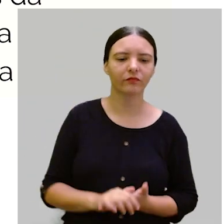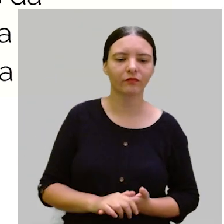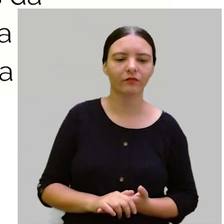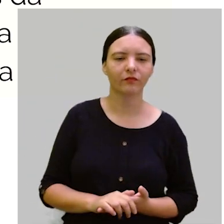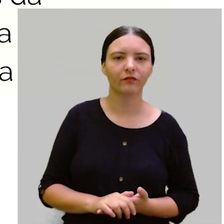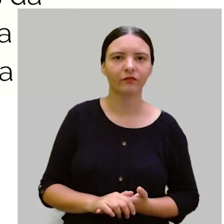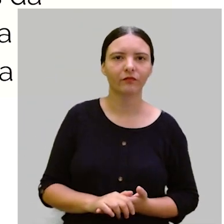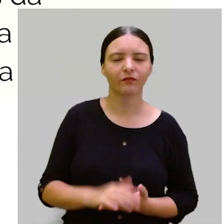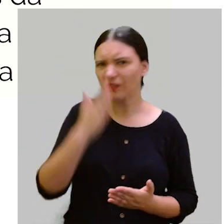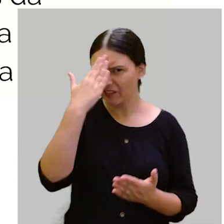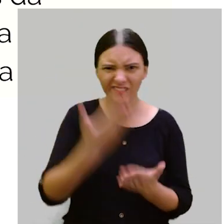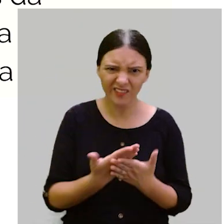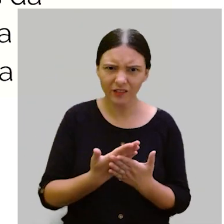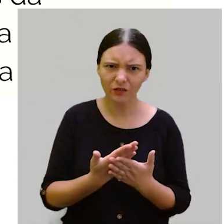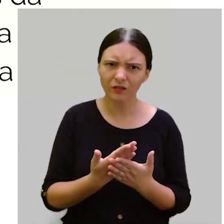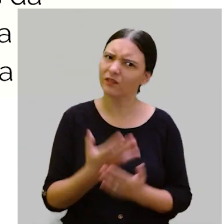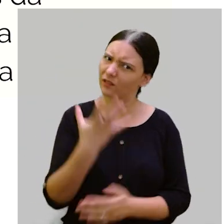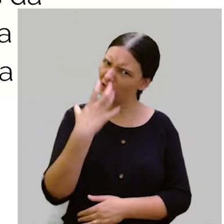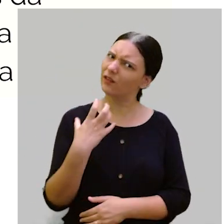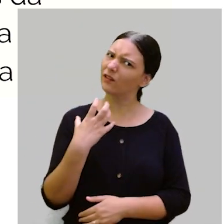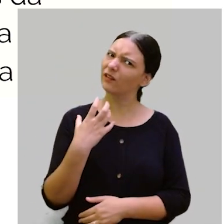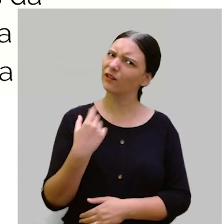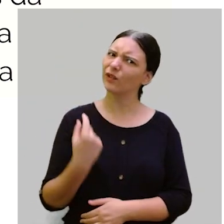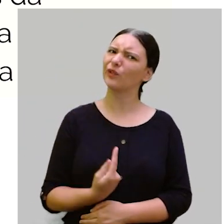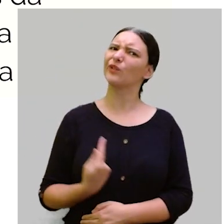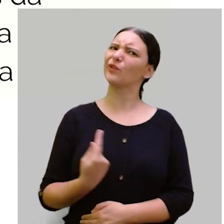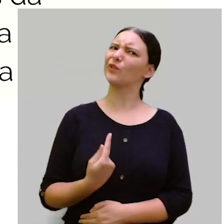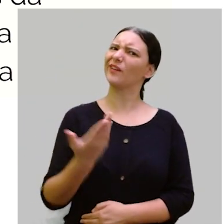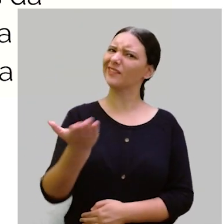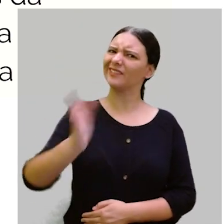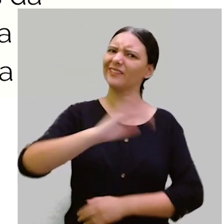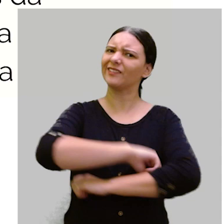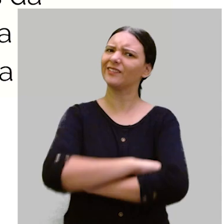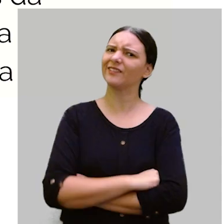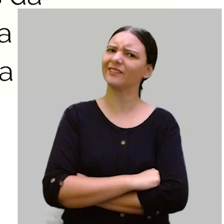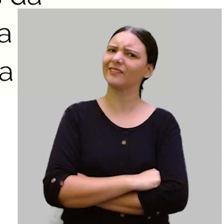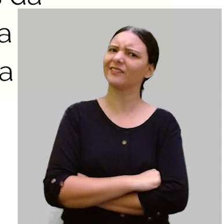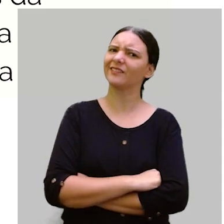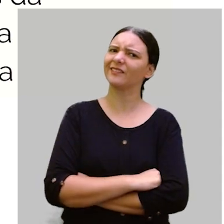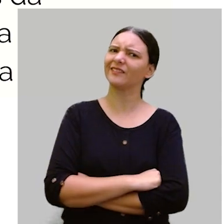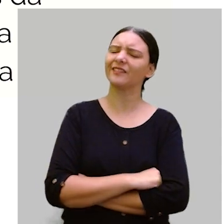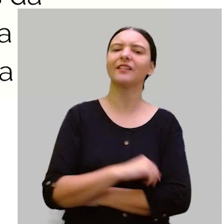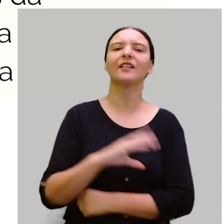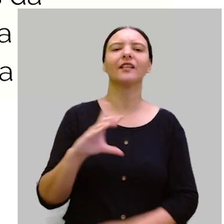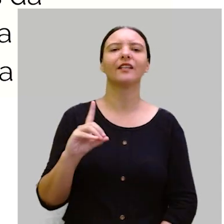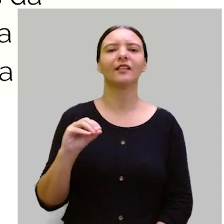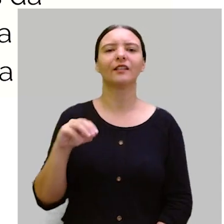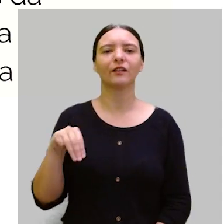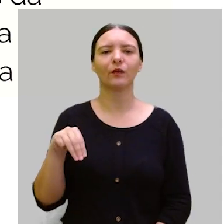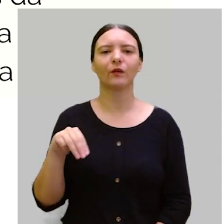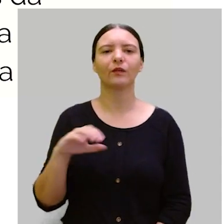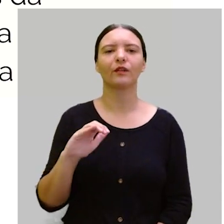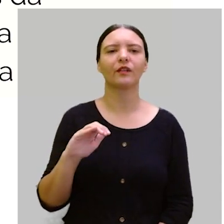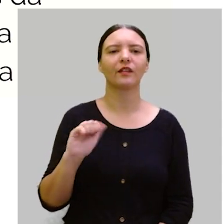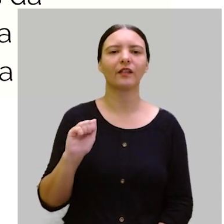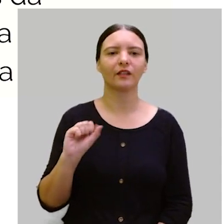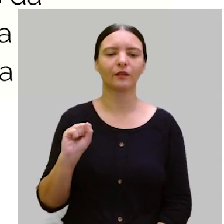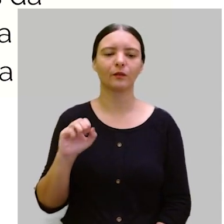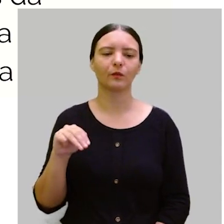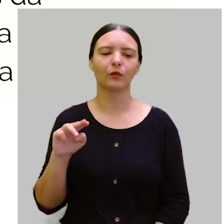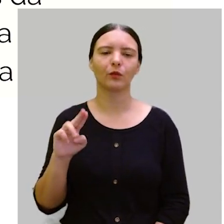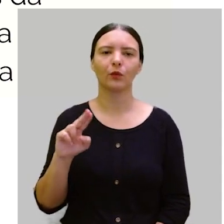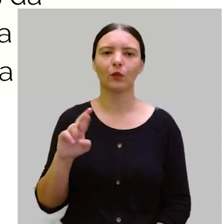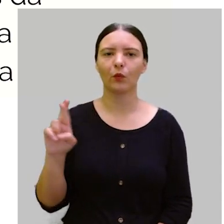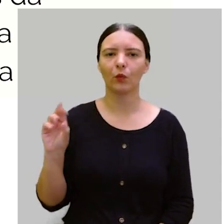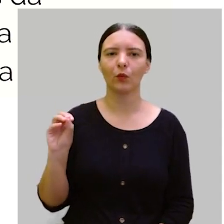acredito. Jura? Você está sozinha aqui, amiga? Dom Casmurro. Ah.